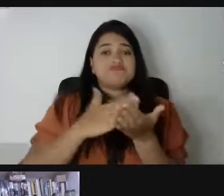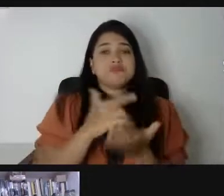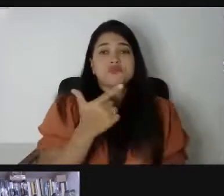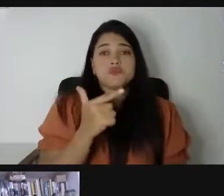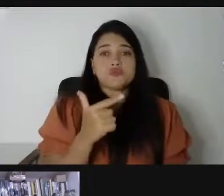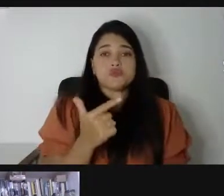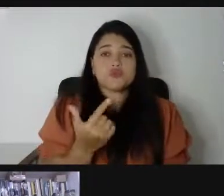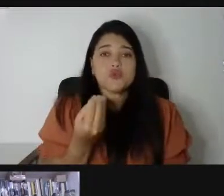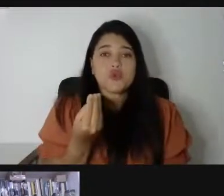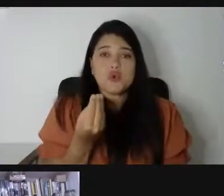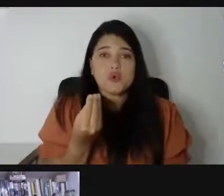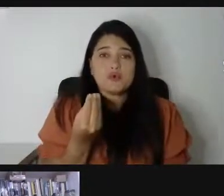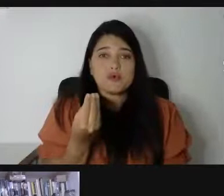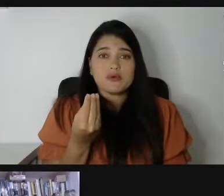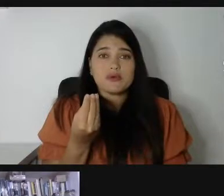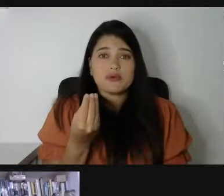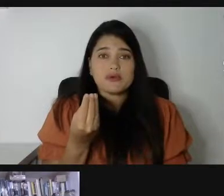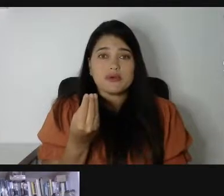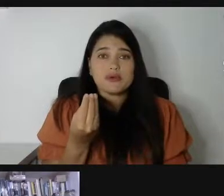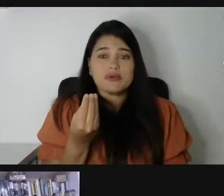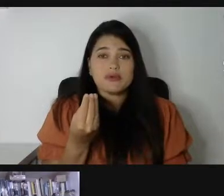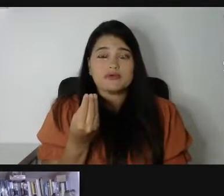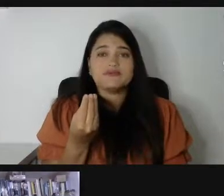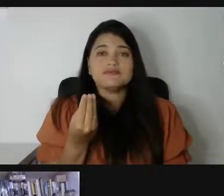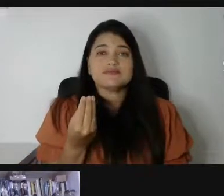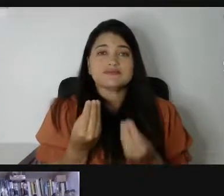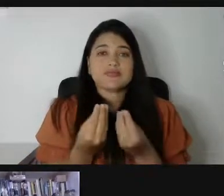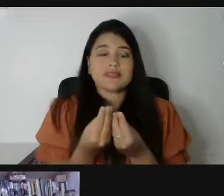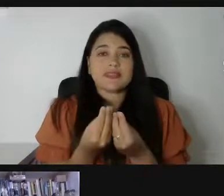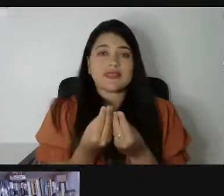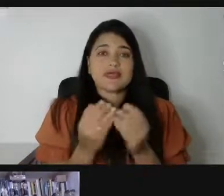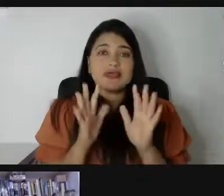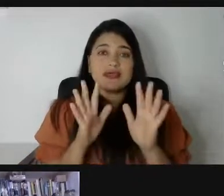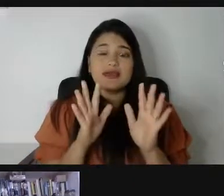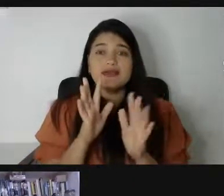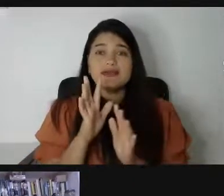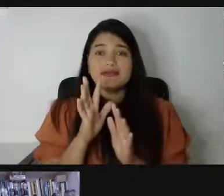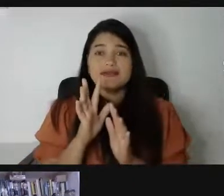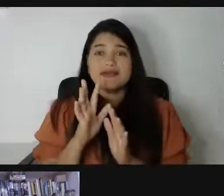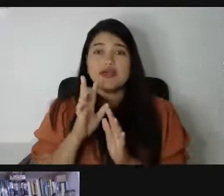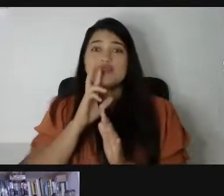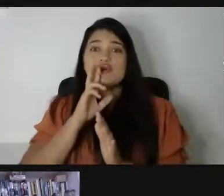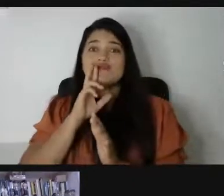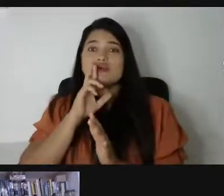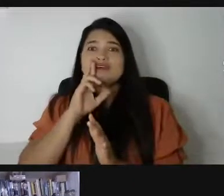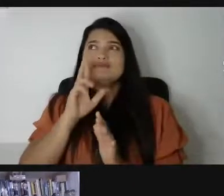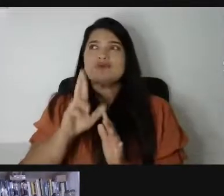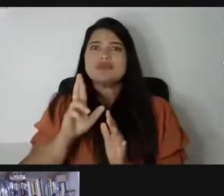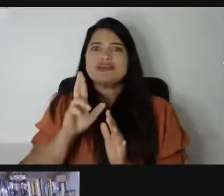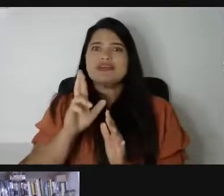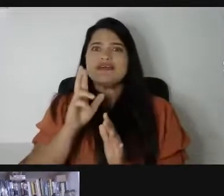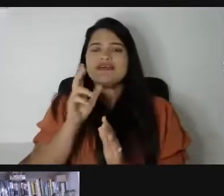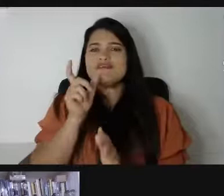Bom, eu vou responder. Eu não vou criticar a teoria em si, porque eu acho que cada teoria tem a